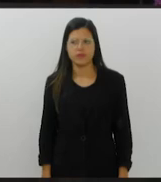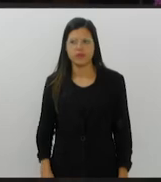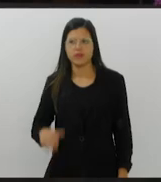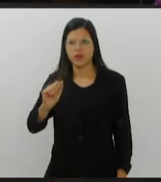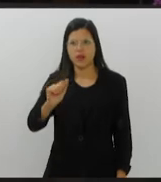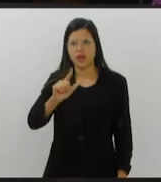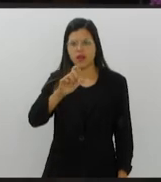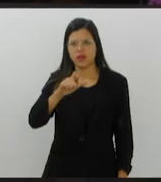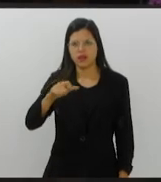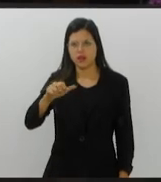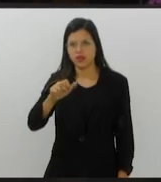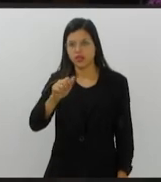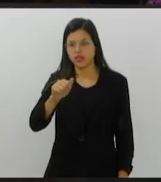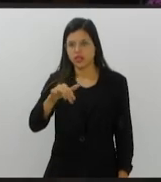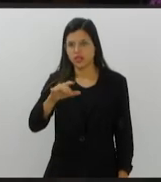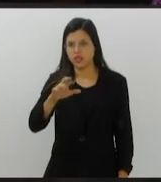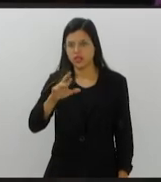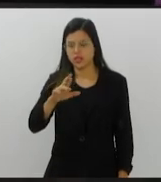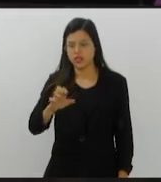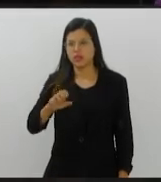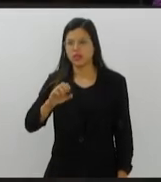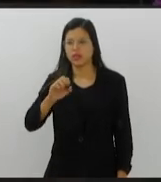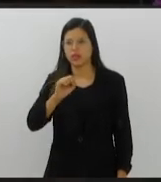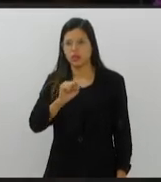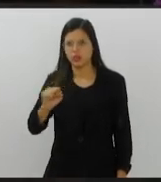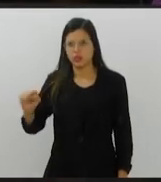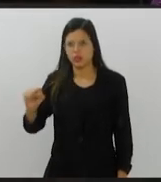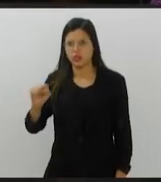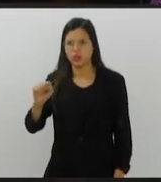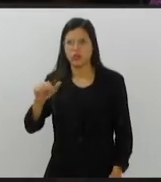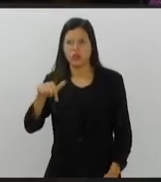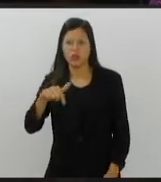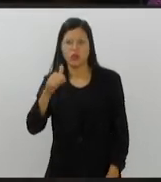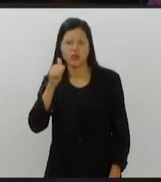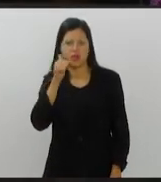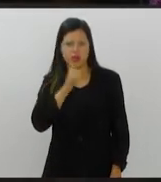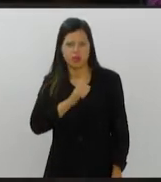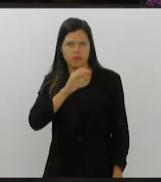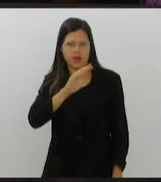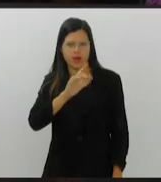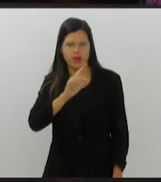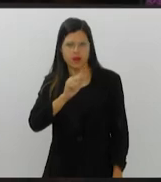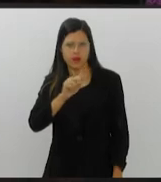Alexandre Pedro, que é sogro da Cláudia Mello, homenageada.